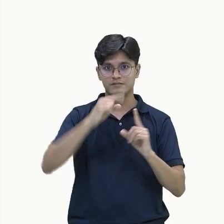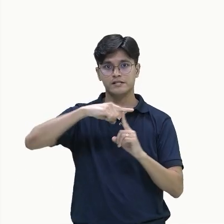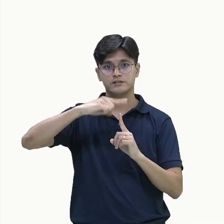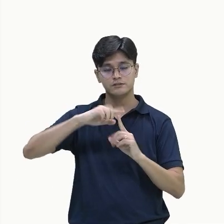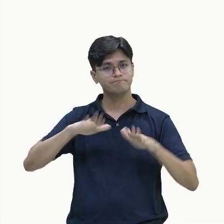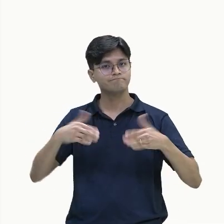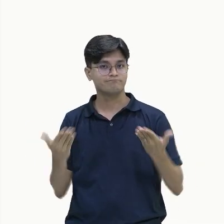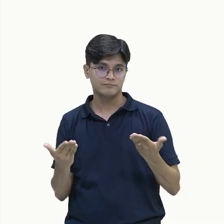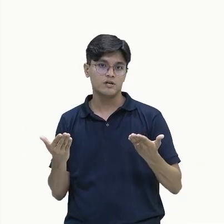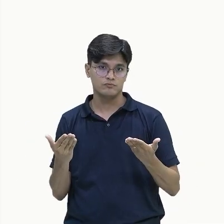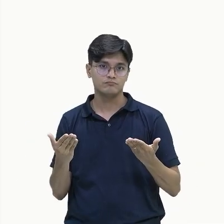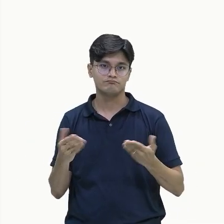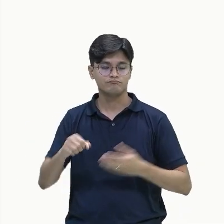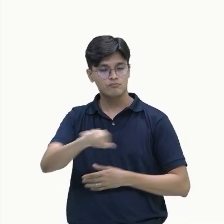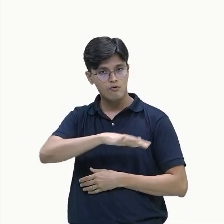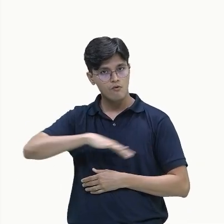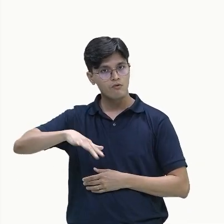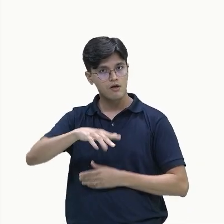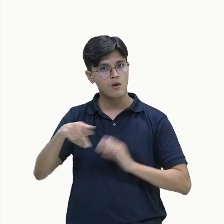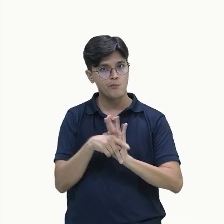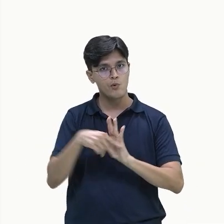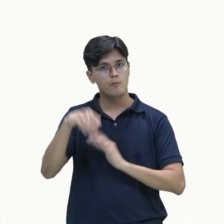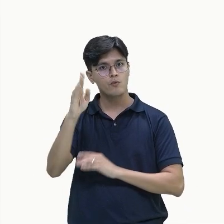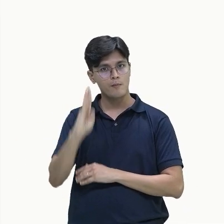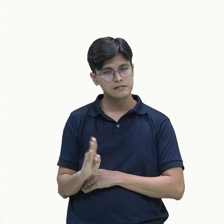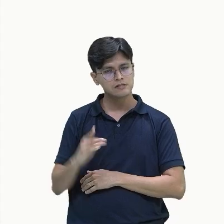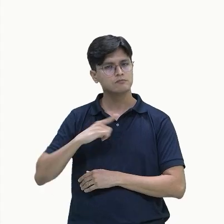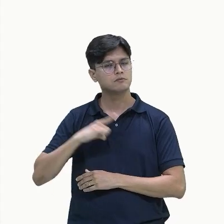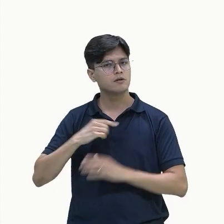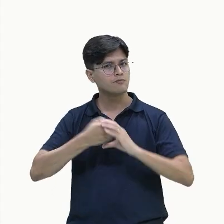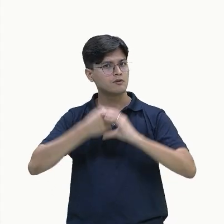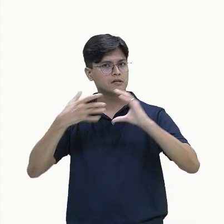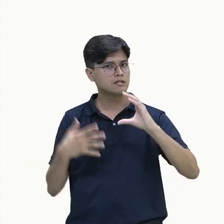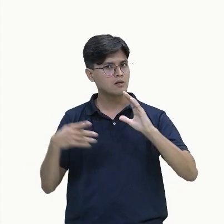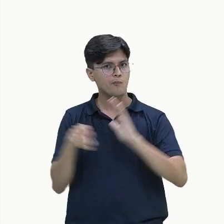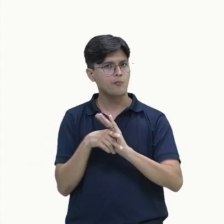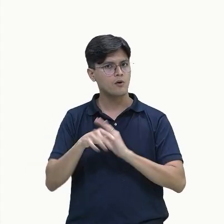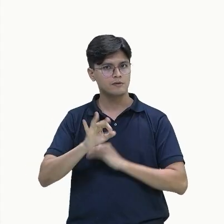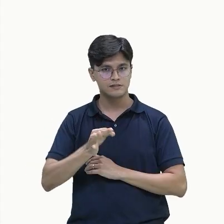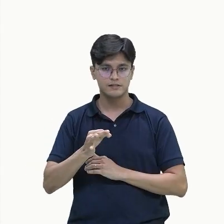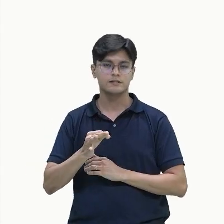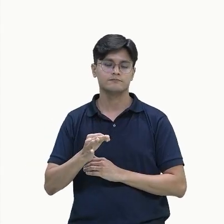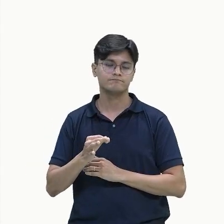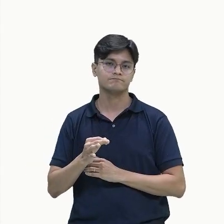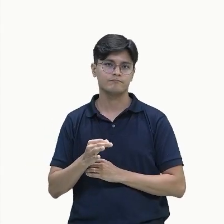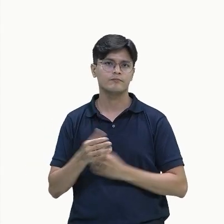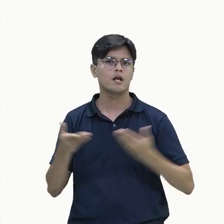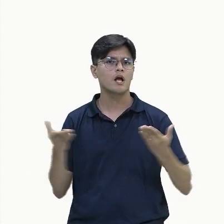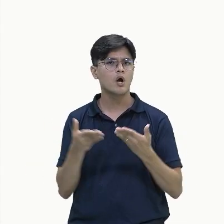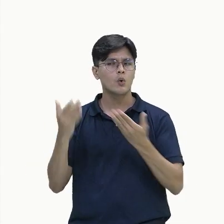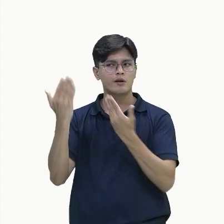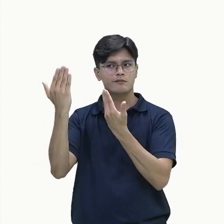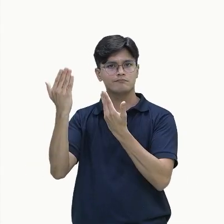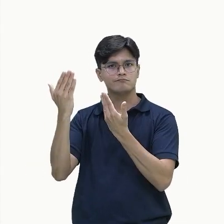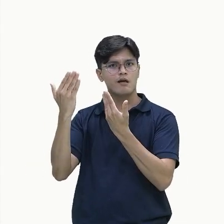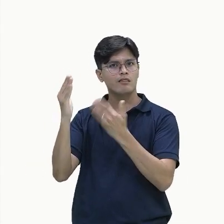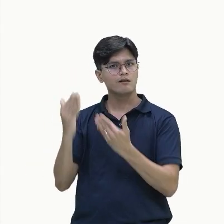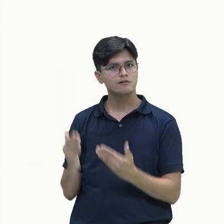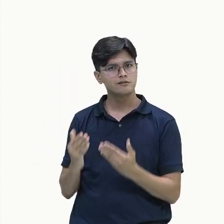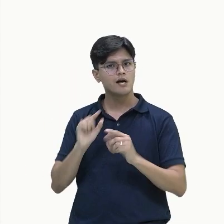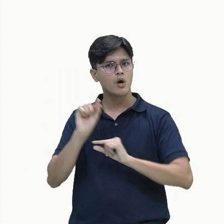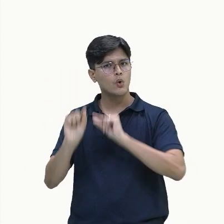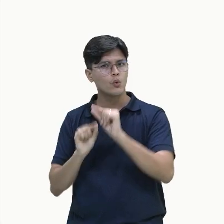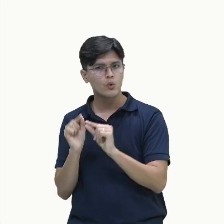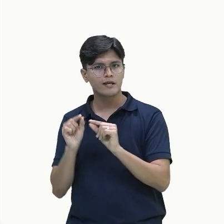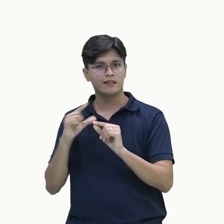nosso território brasileiro. E a gente vai analisar já já essa linha, né, que vai mostrar para a gente os